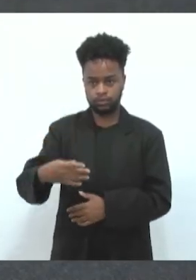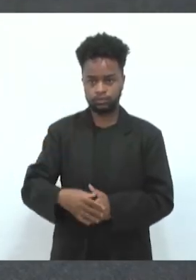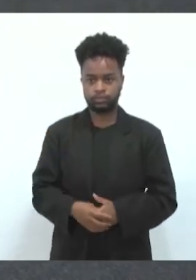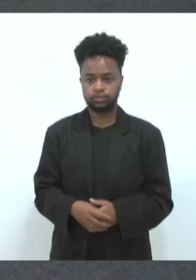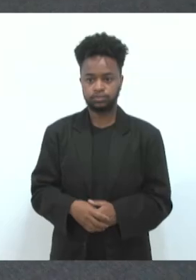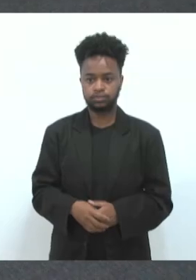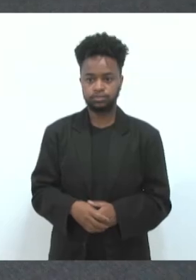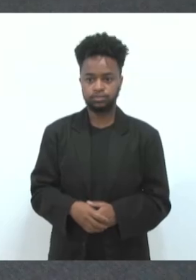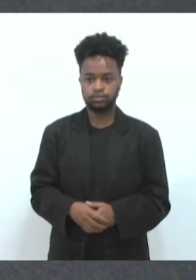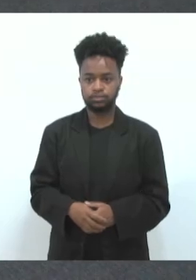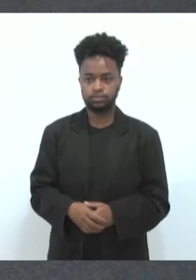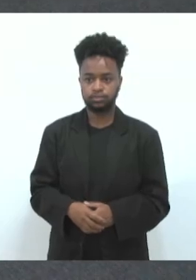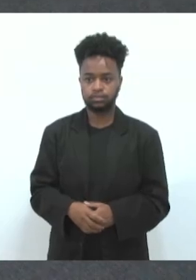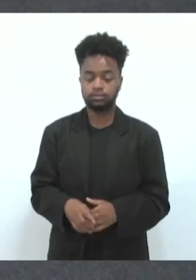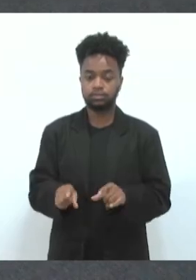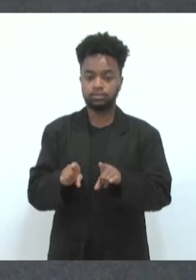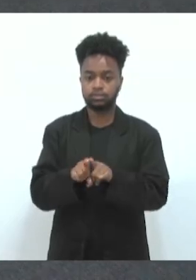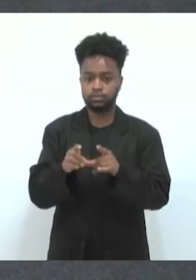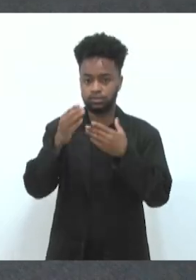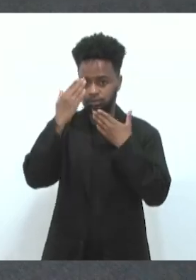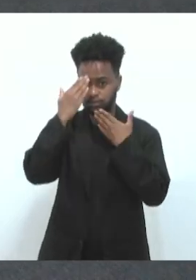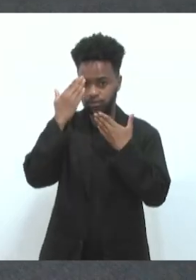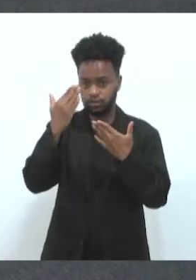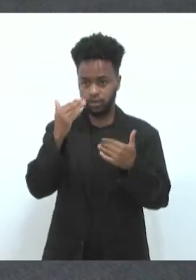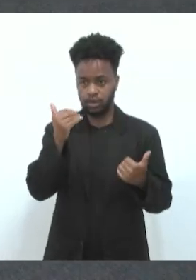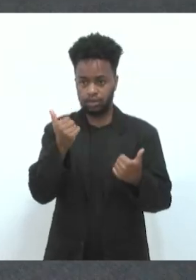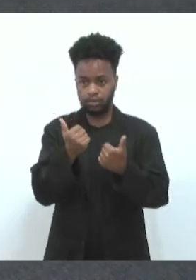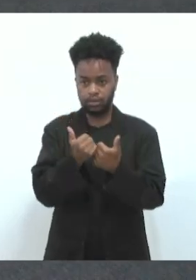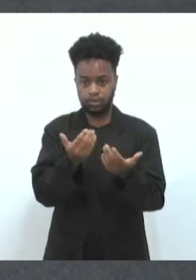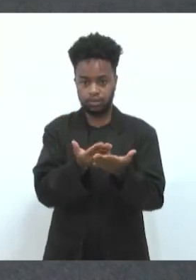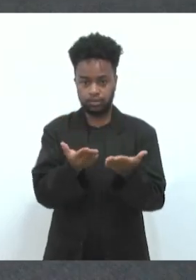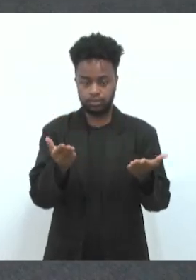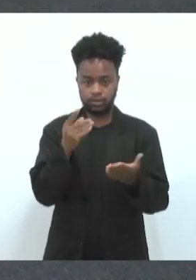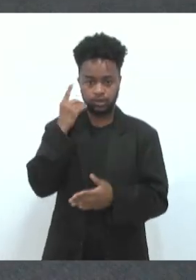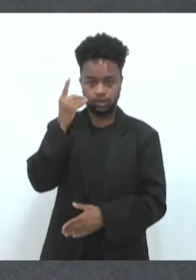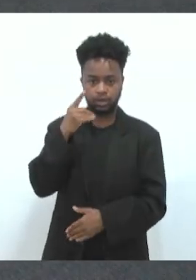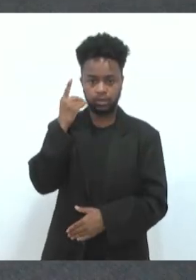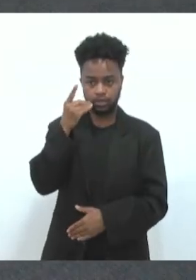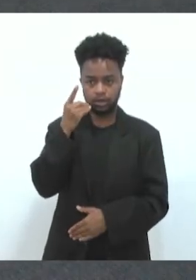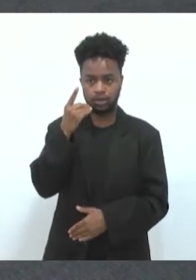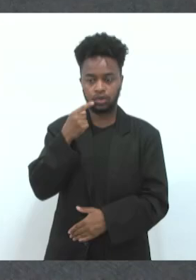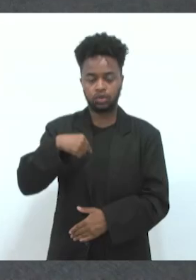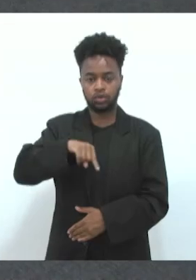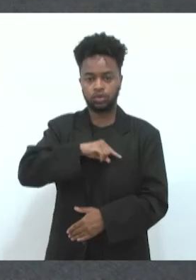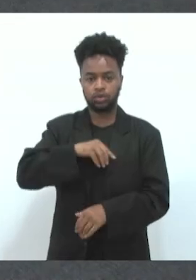e quero agradecer o apoio dos demais deputados à